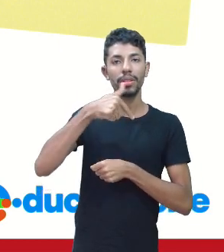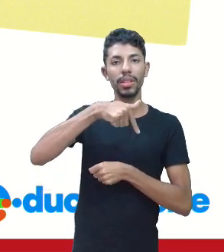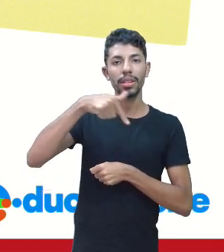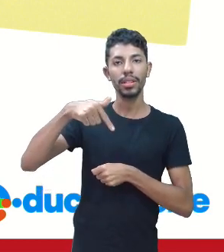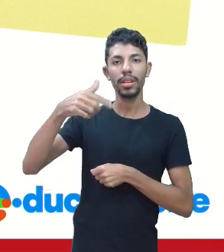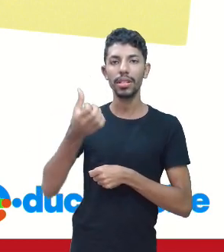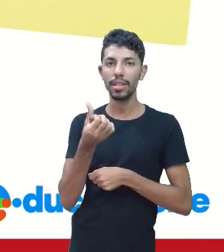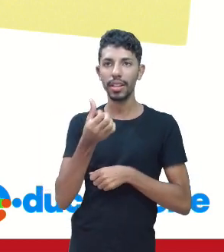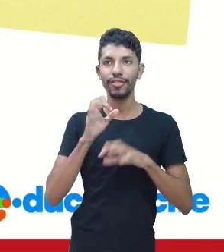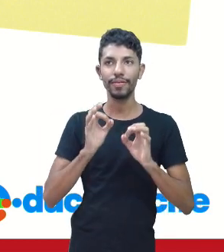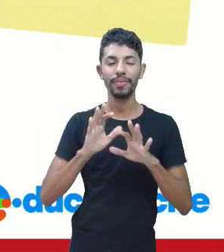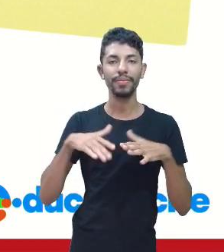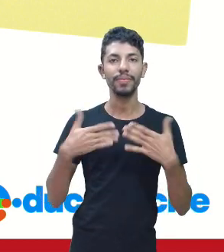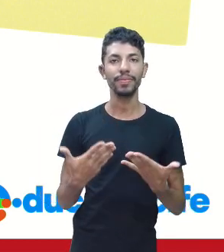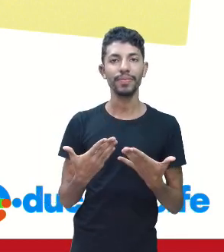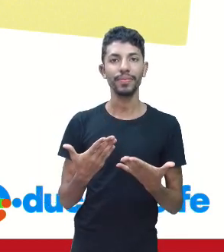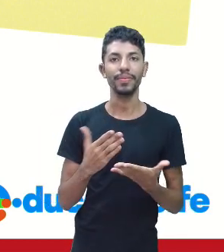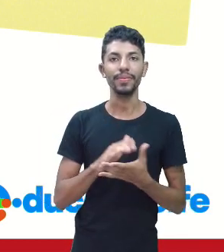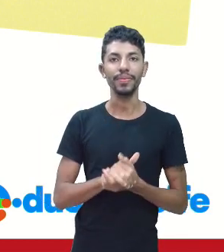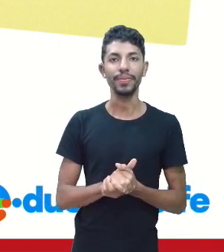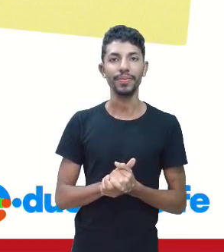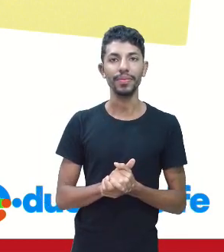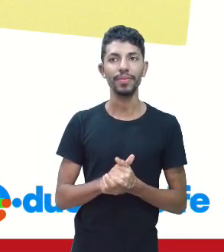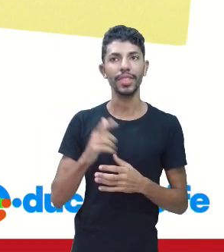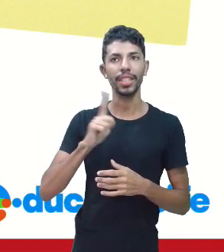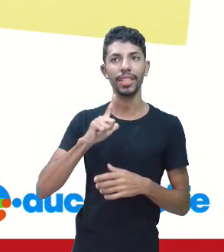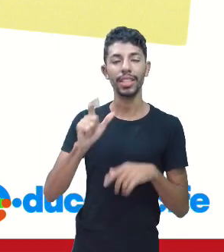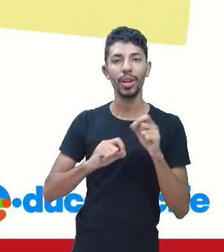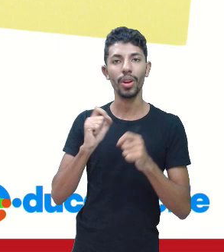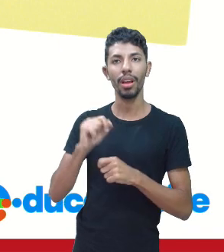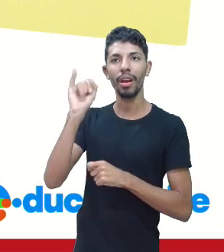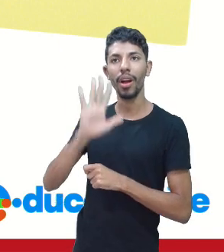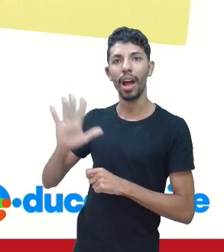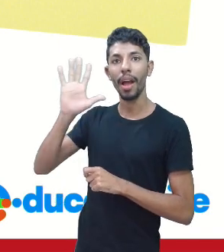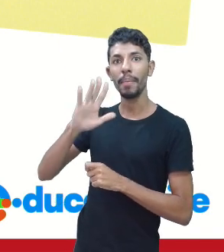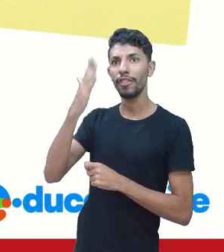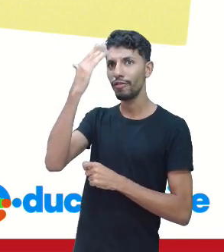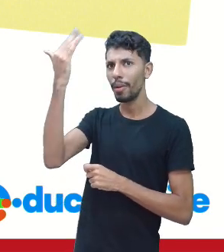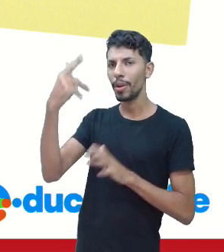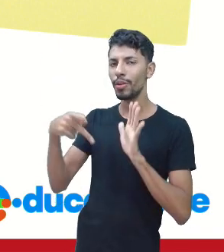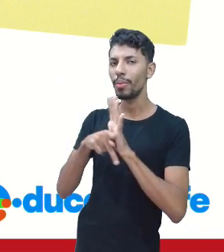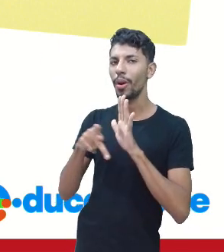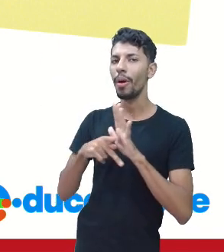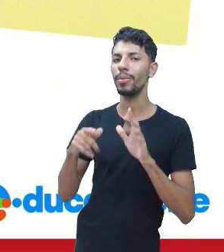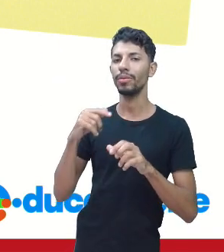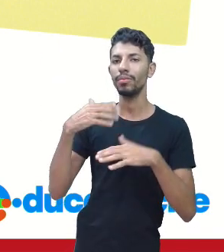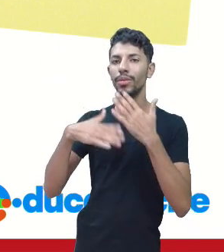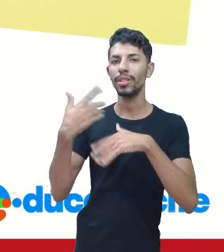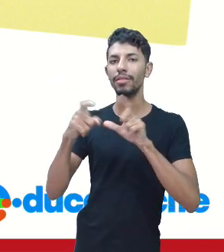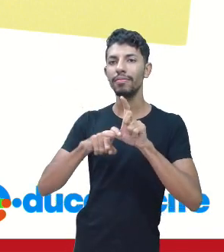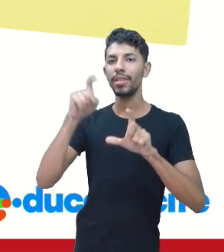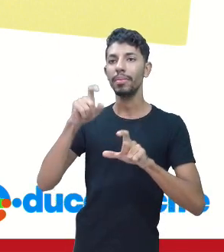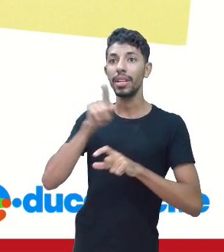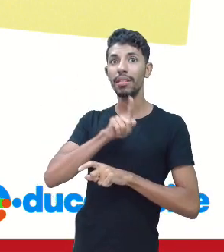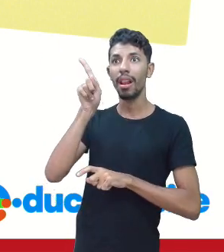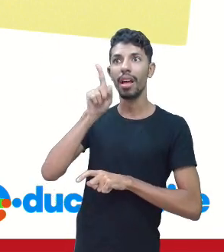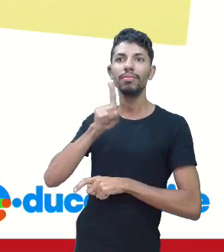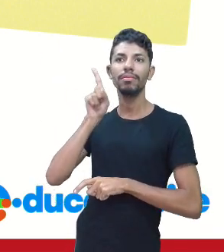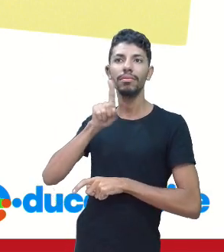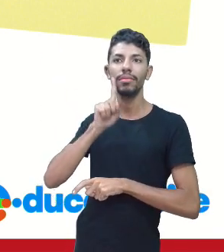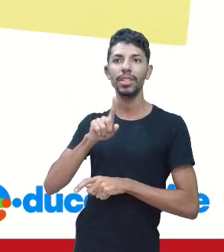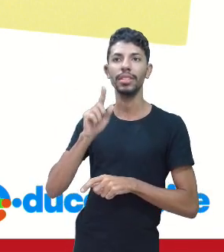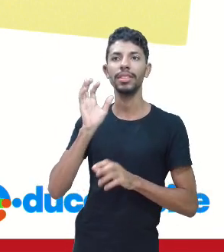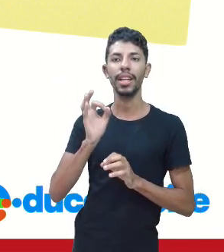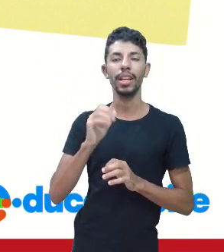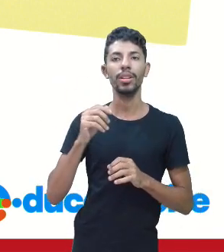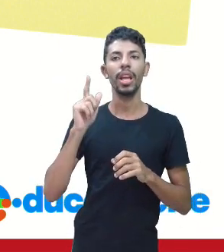tá? Então a gente tem aí uma imagem muito famosa do processo de independência dos Estados Unidos, do John Trumbull, de